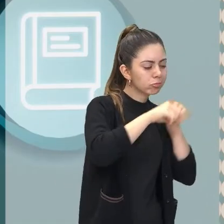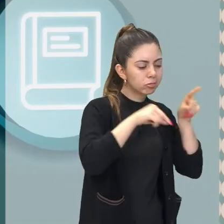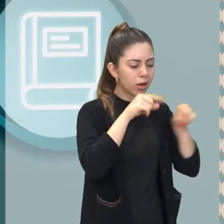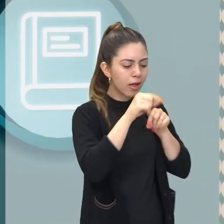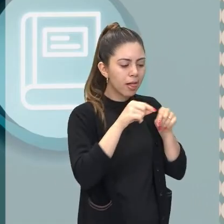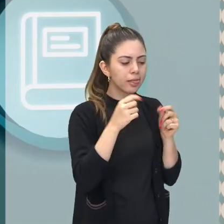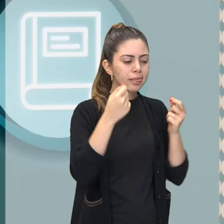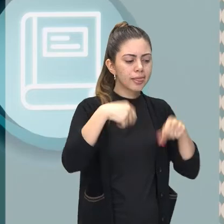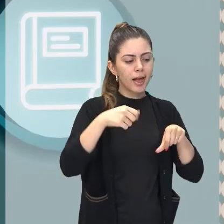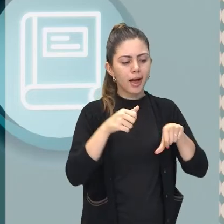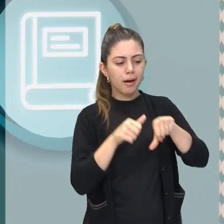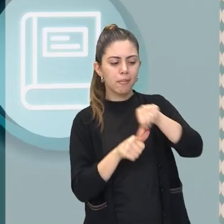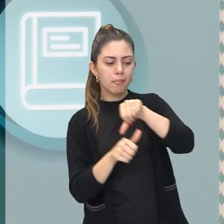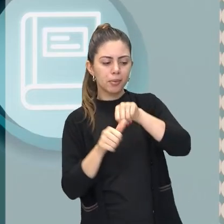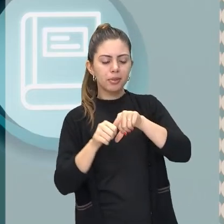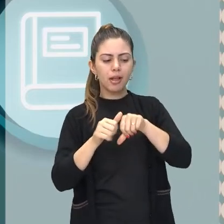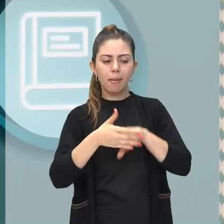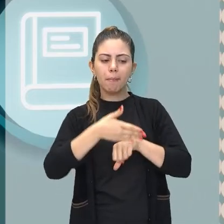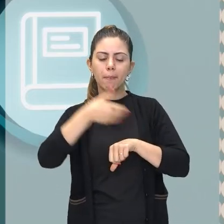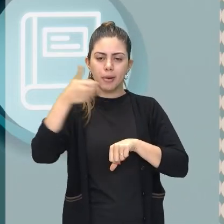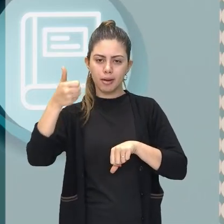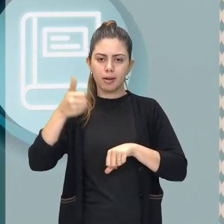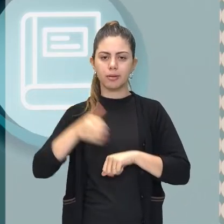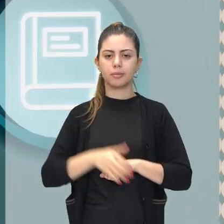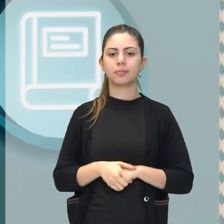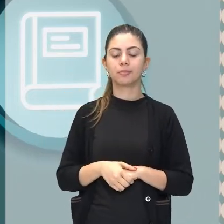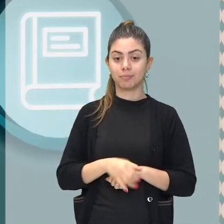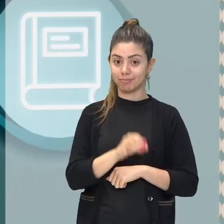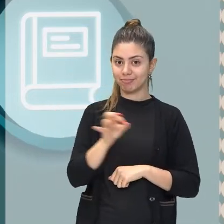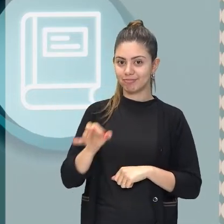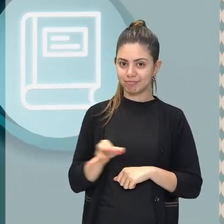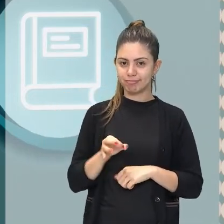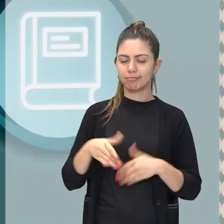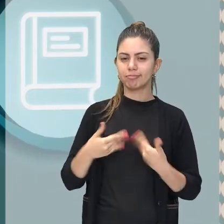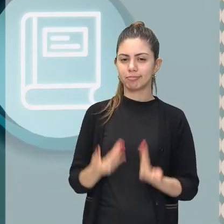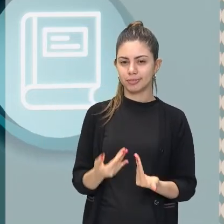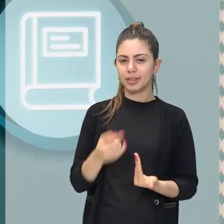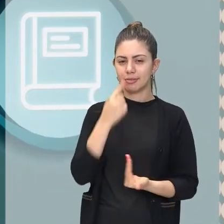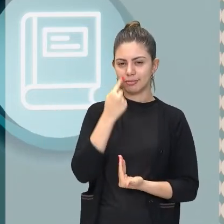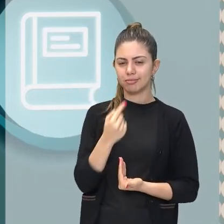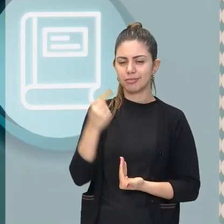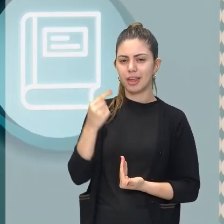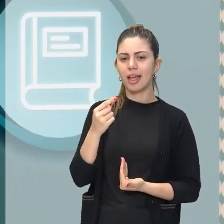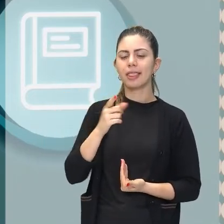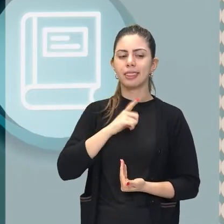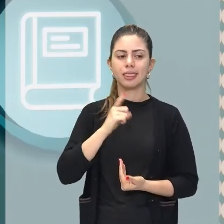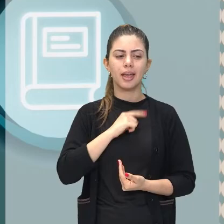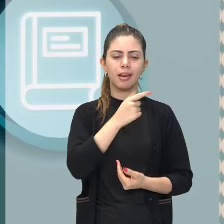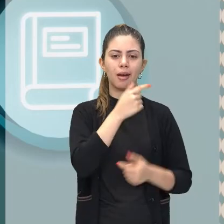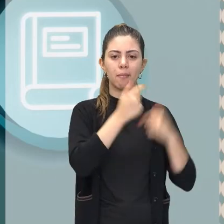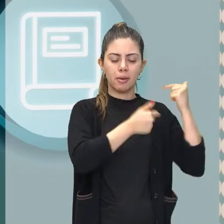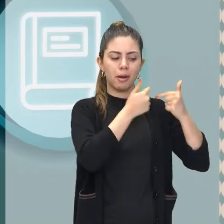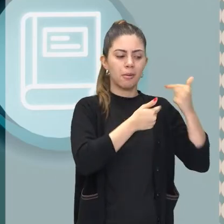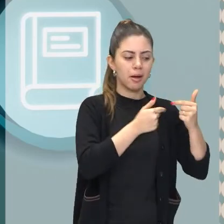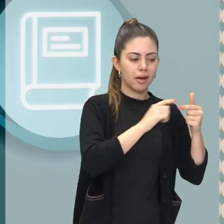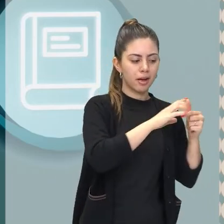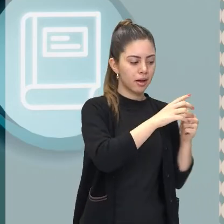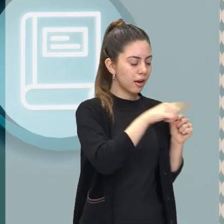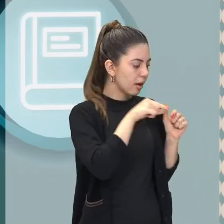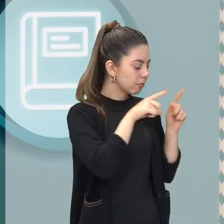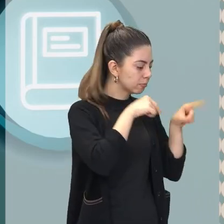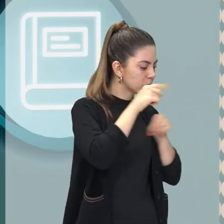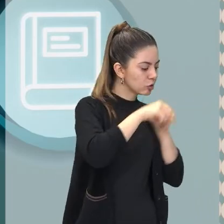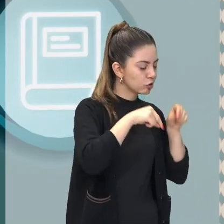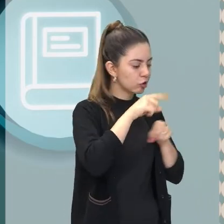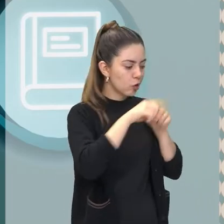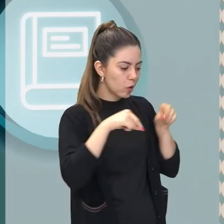e aplicar agora, certo? Então, vejam aí que ele faz um resgate para essa terceira fase. Enquanto eles